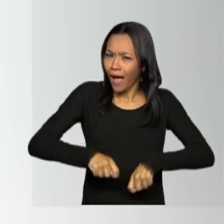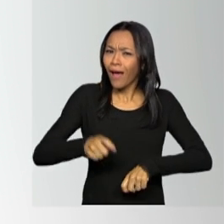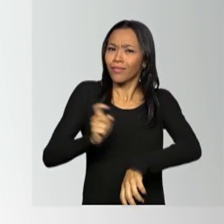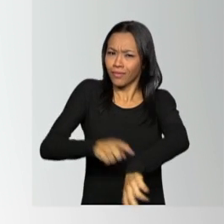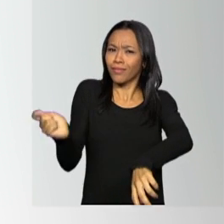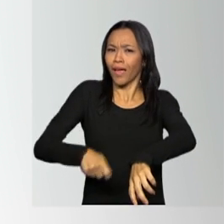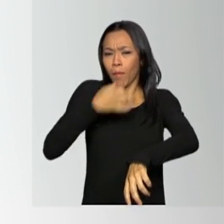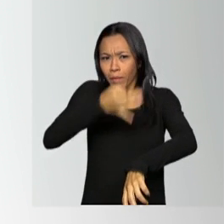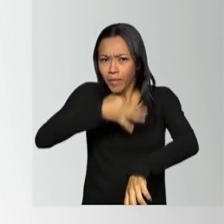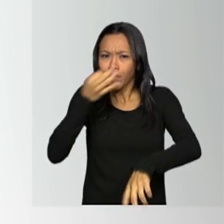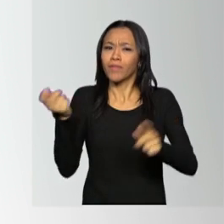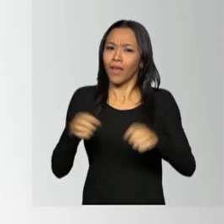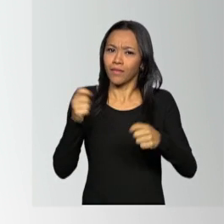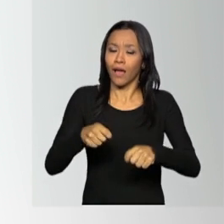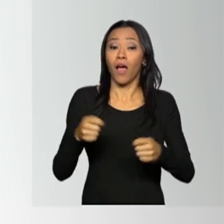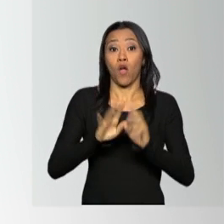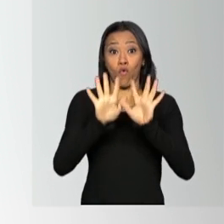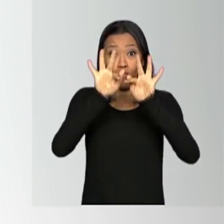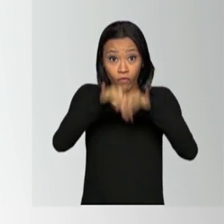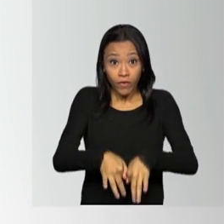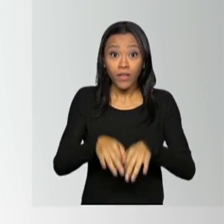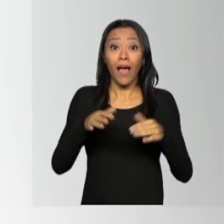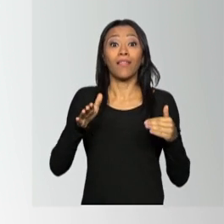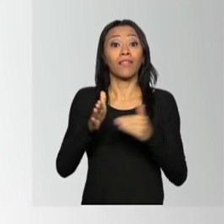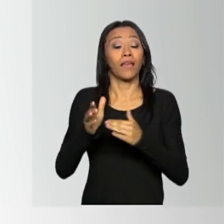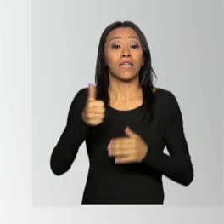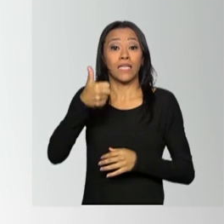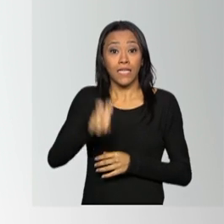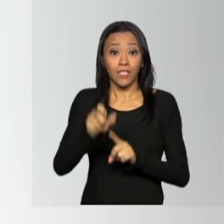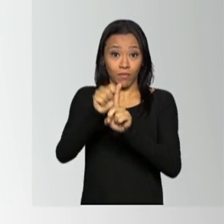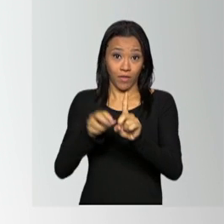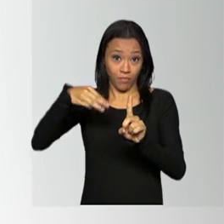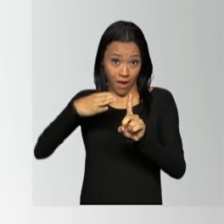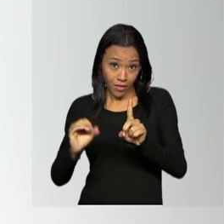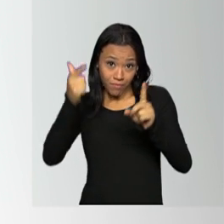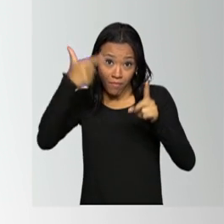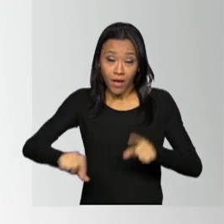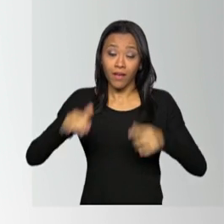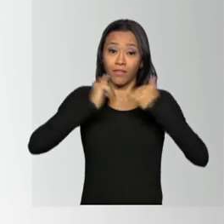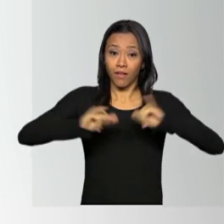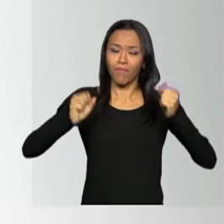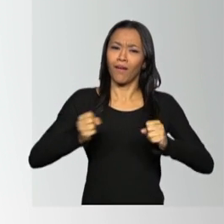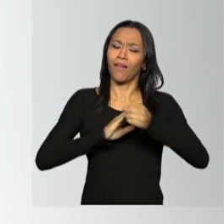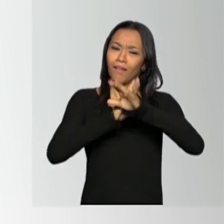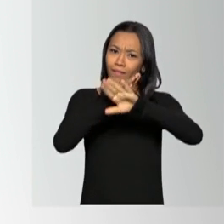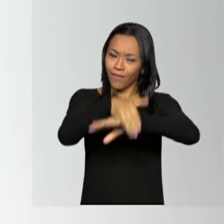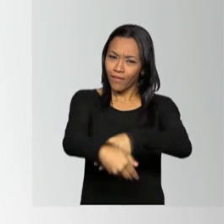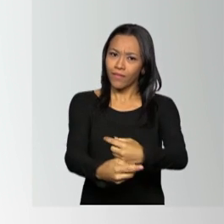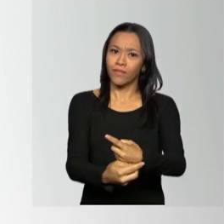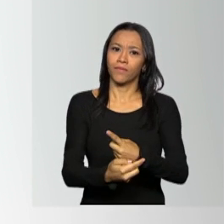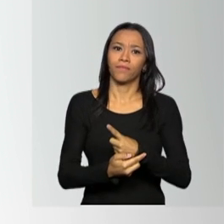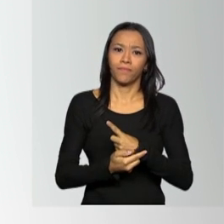apresentar contribuições. O prazo se encerra em 15 de março. Saiba mais em